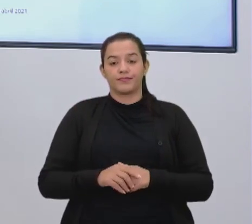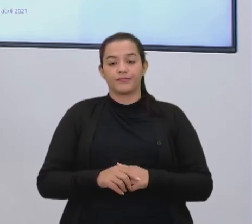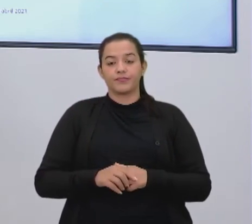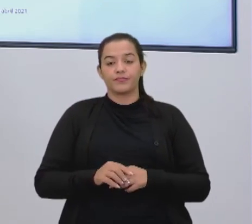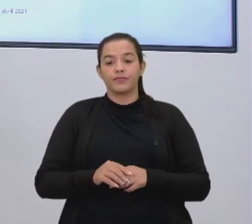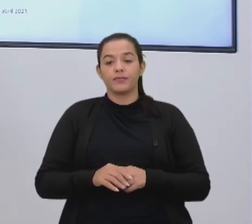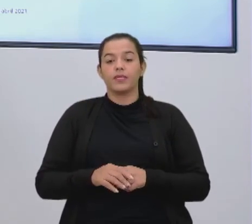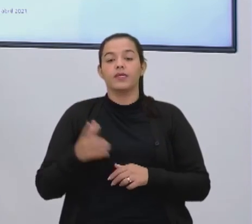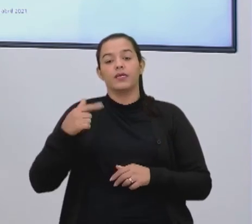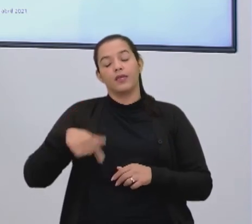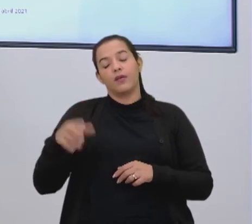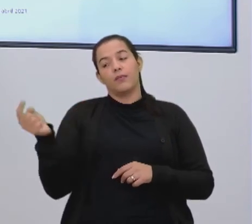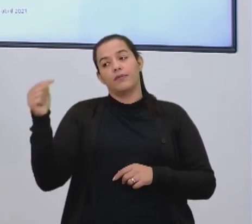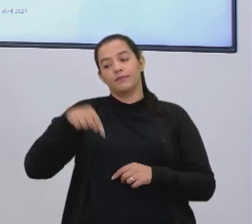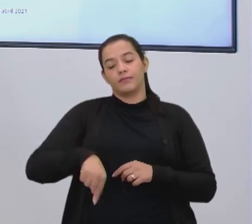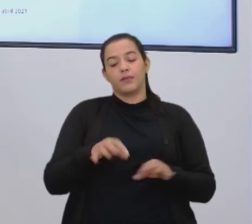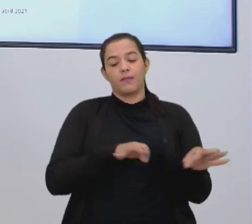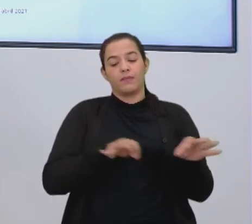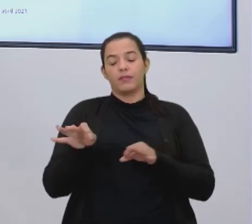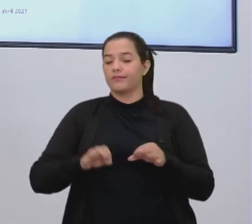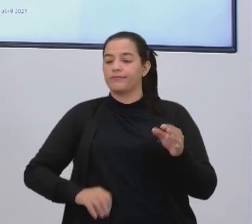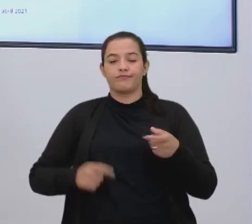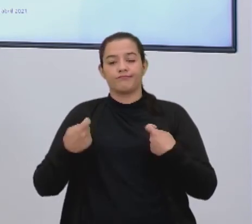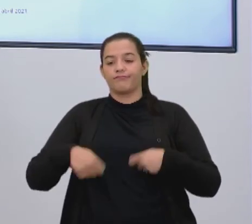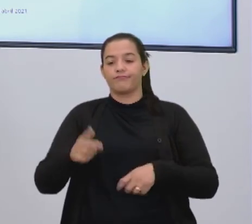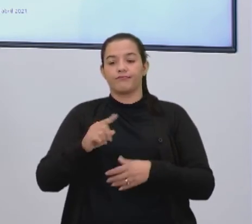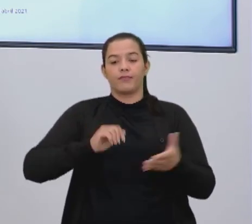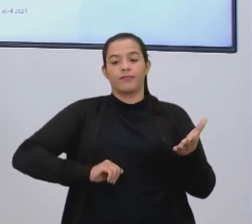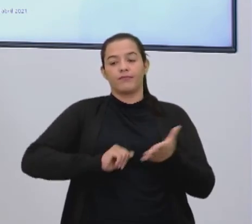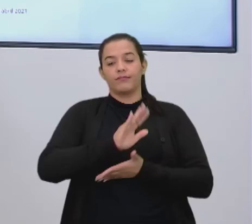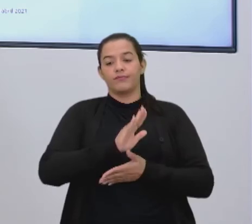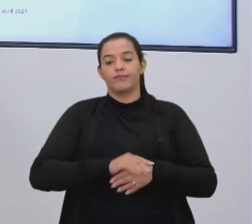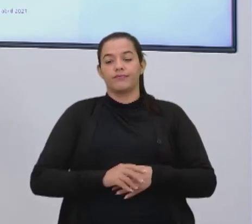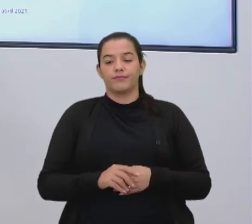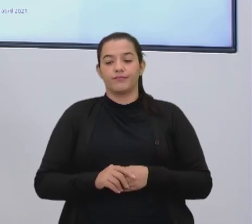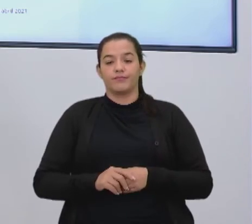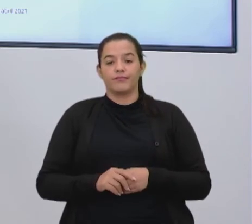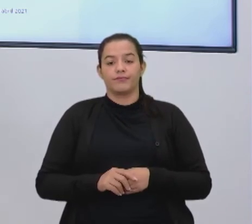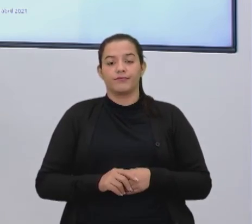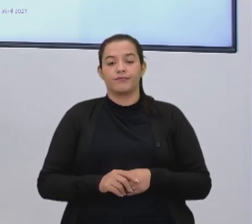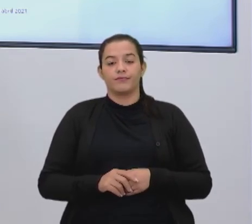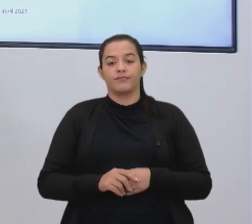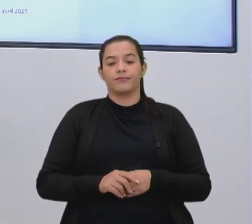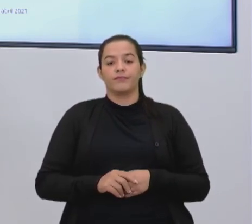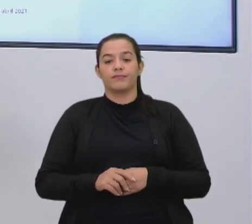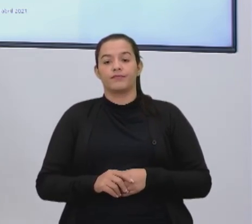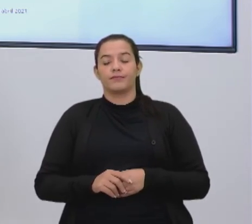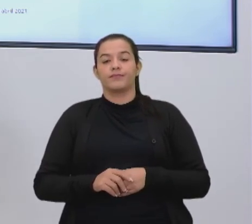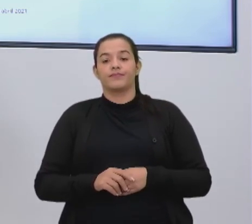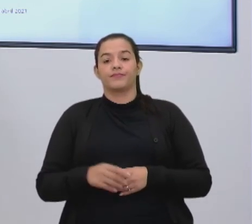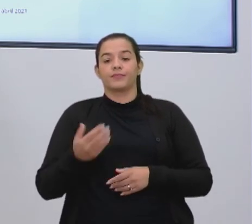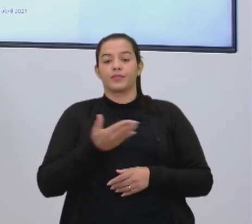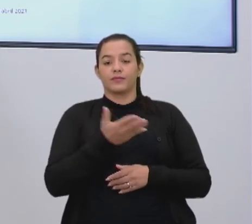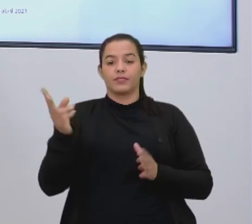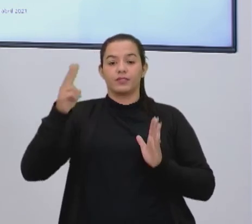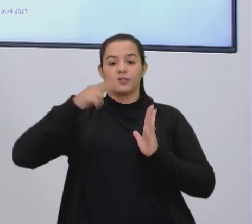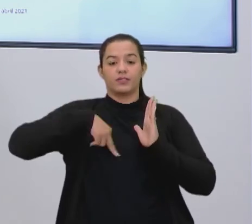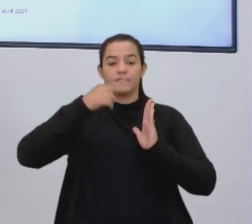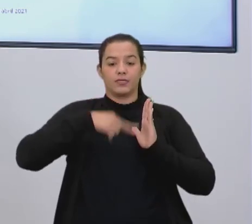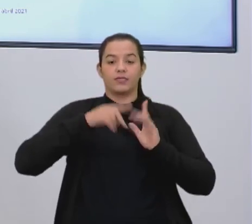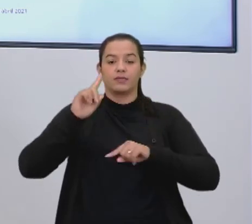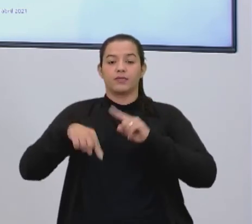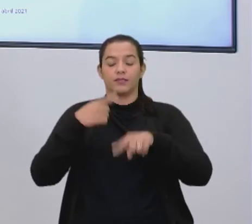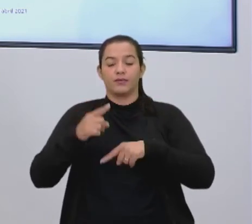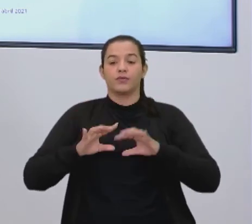vinda planejada, mas foi uma vinda por necessidade, tá? Eu recomendo que vocês leiam essas matérias depois,